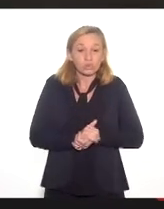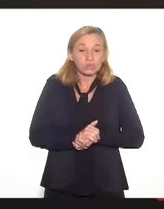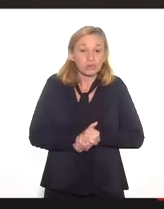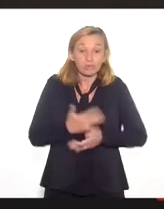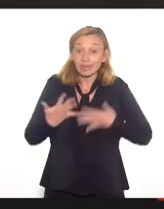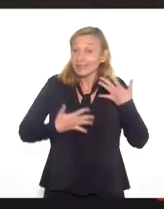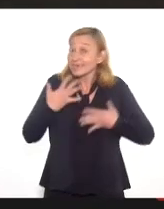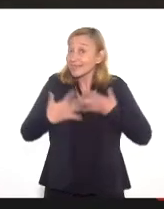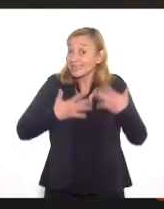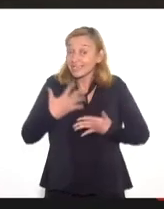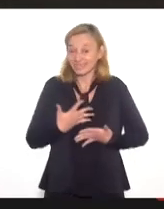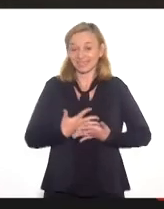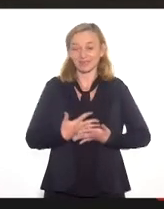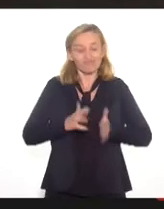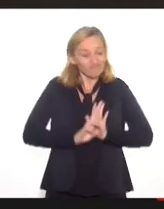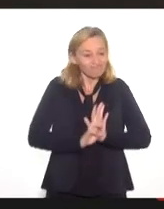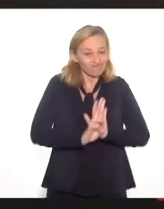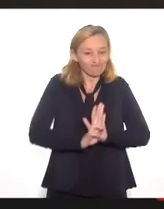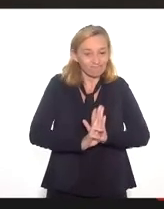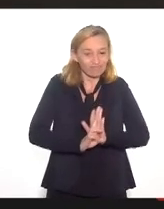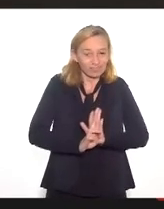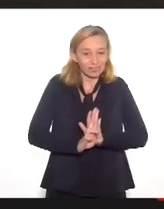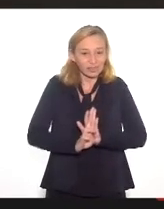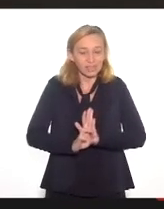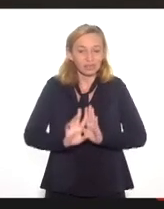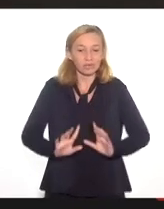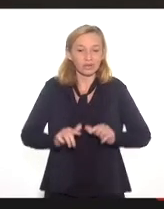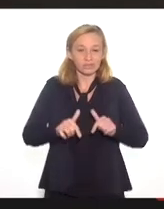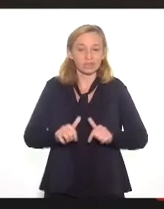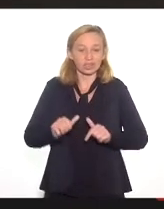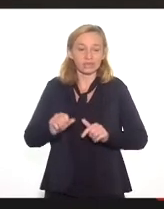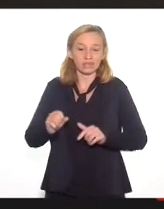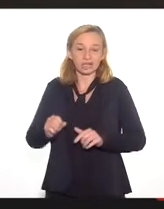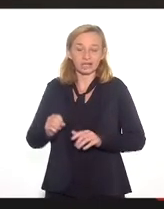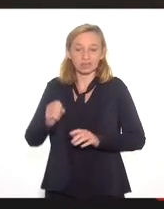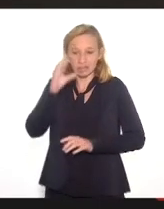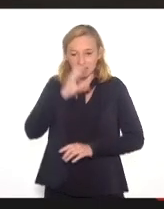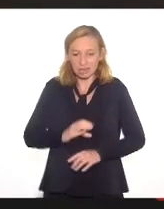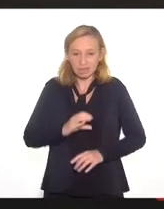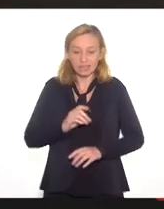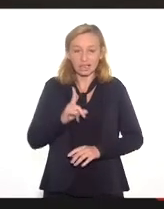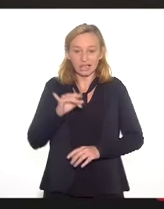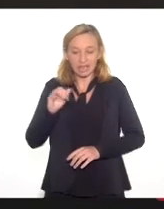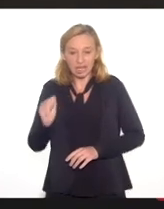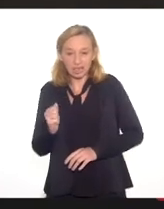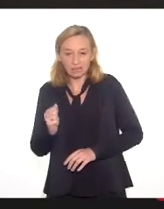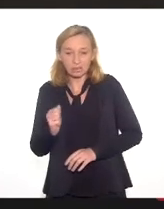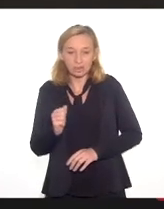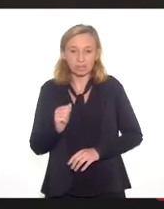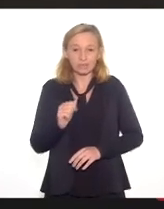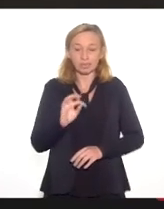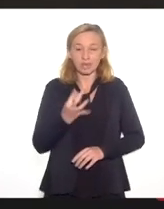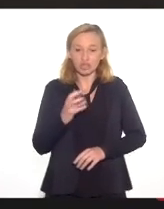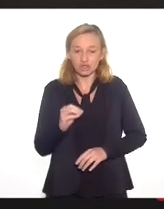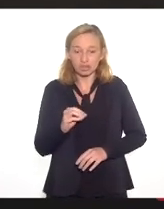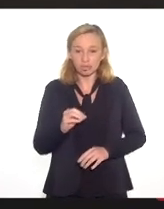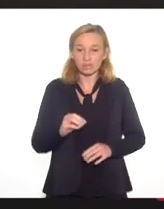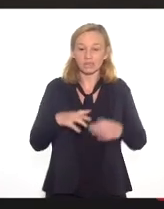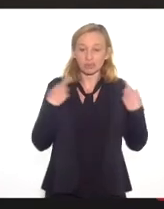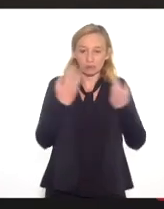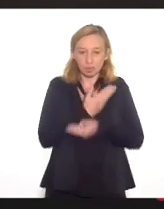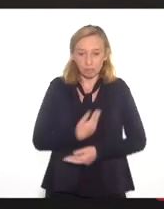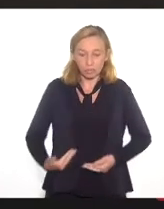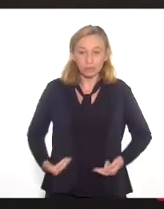prazer estar representando a ação da cidadania e representando o legado de Betinho nessa audiência pública